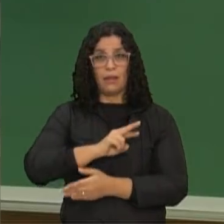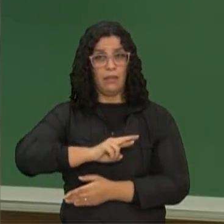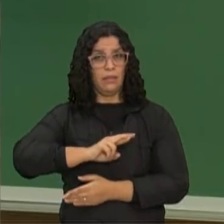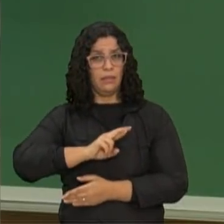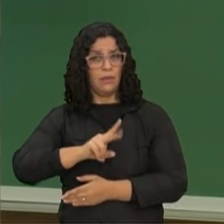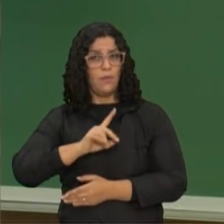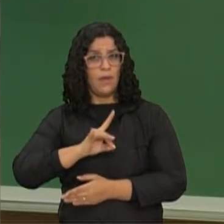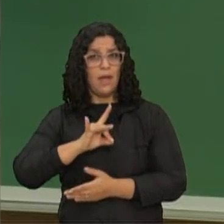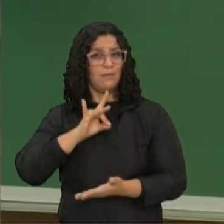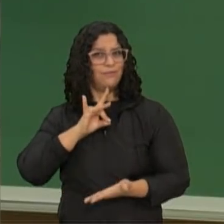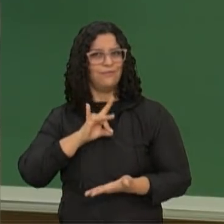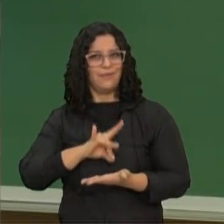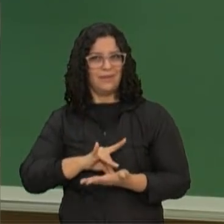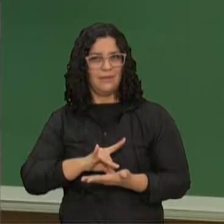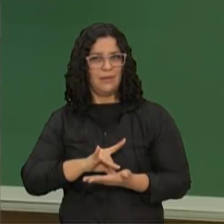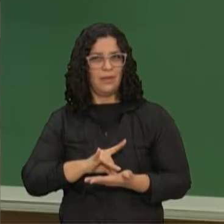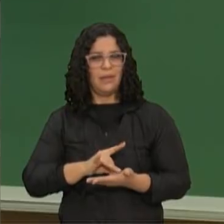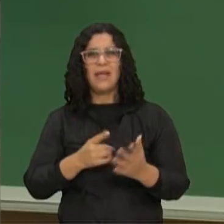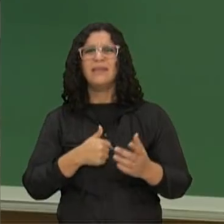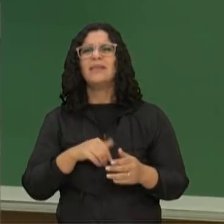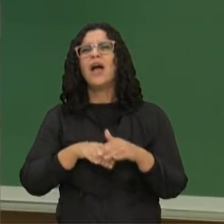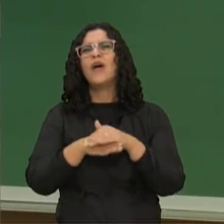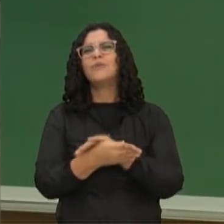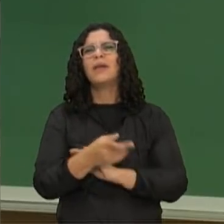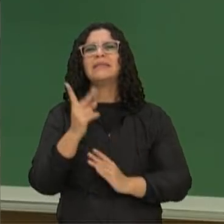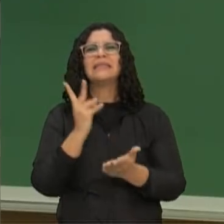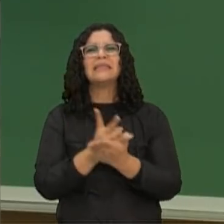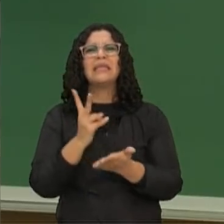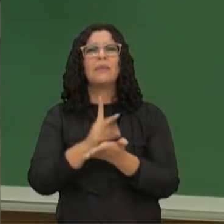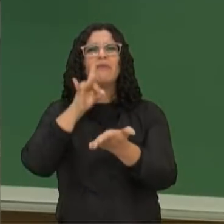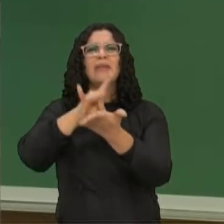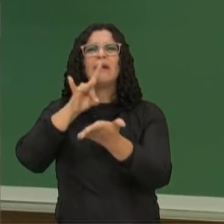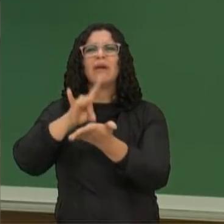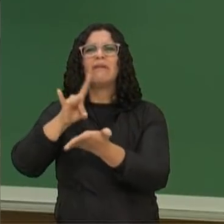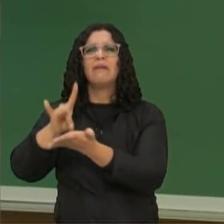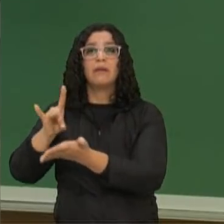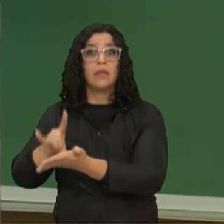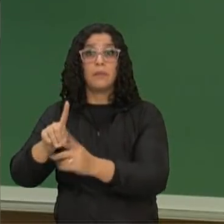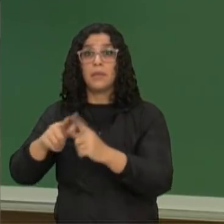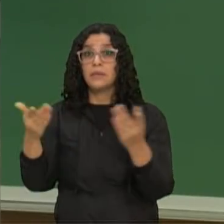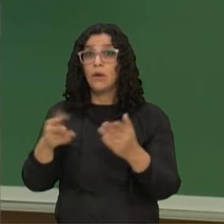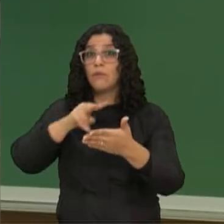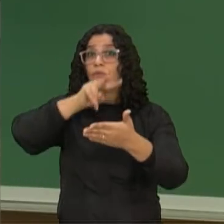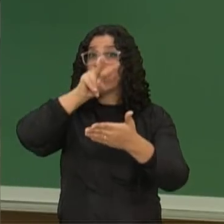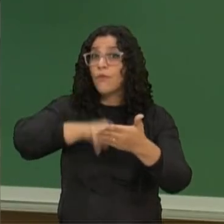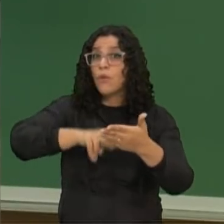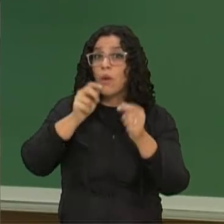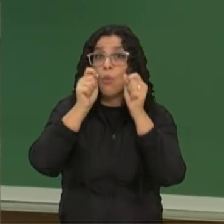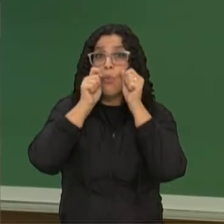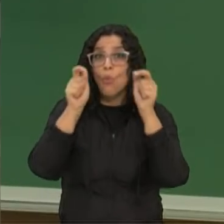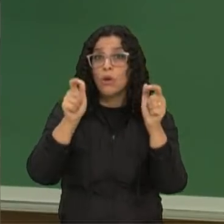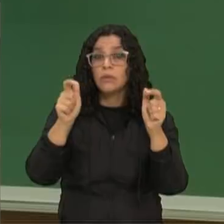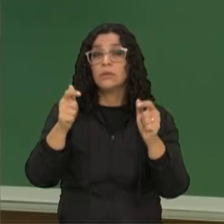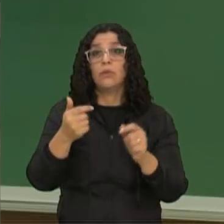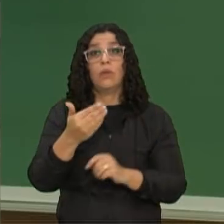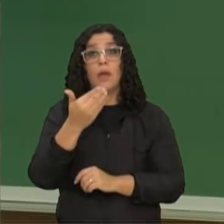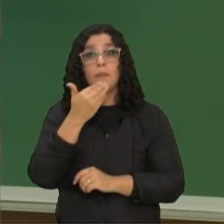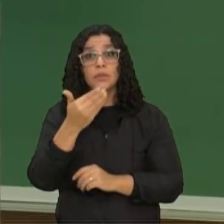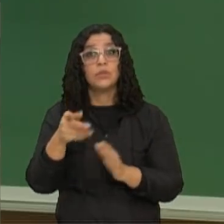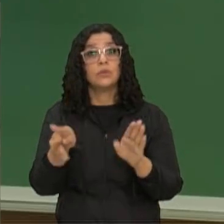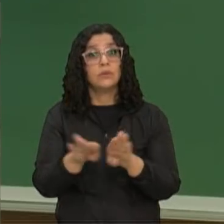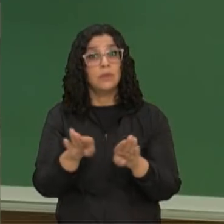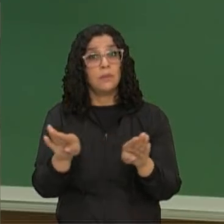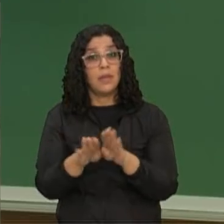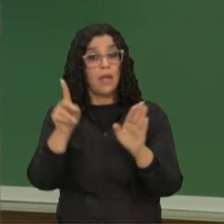está correto, que às vezes você cai meio que no piloto automático para estar trabalhando com isso. Mas leia com atenção. Horas pode ser